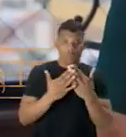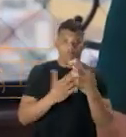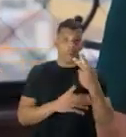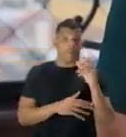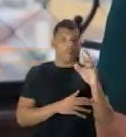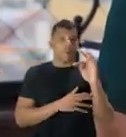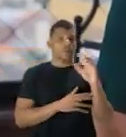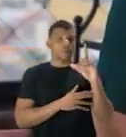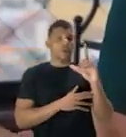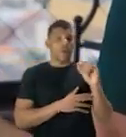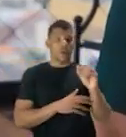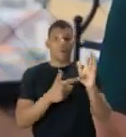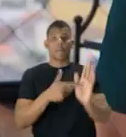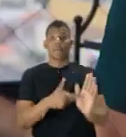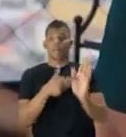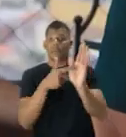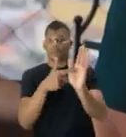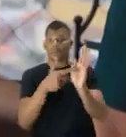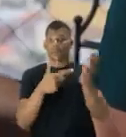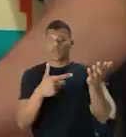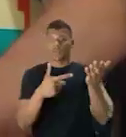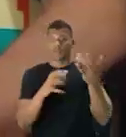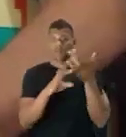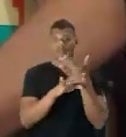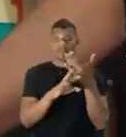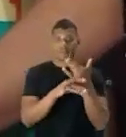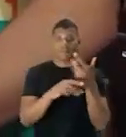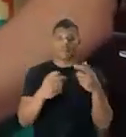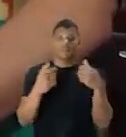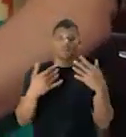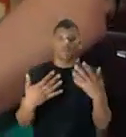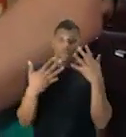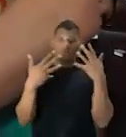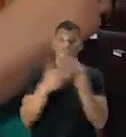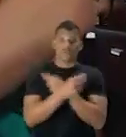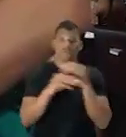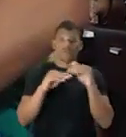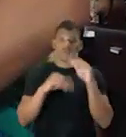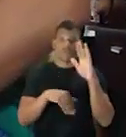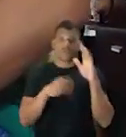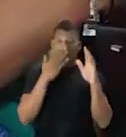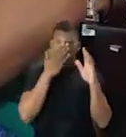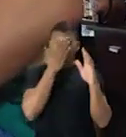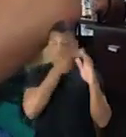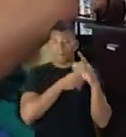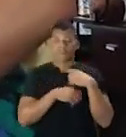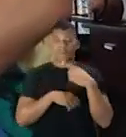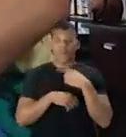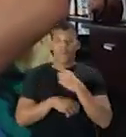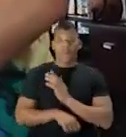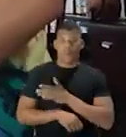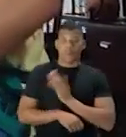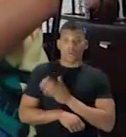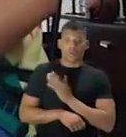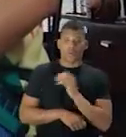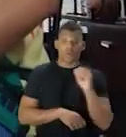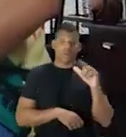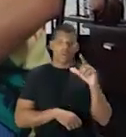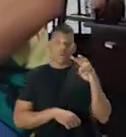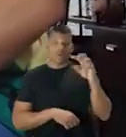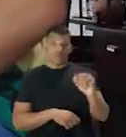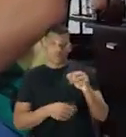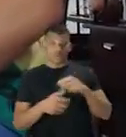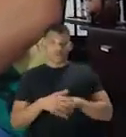na Portela que se deu a aparição. A cidade era mais bela, tinha alma